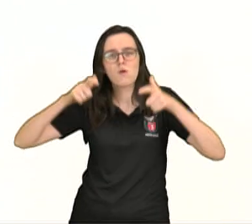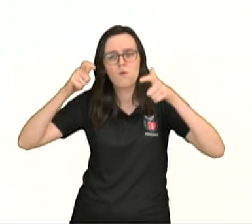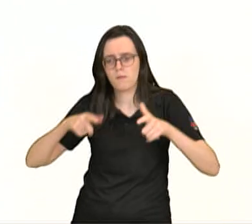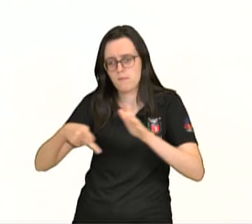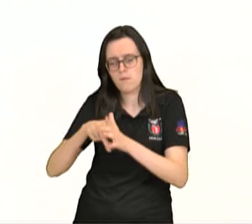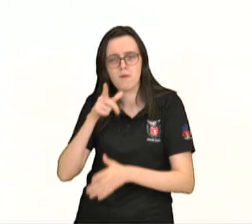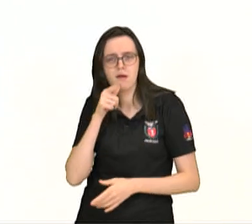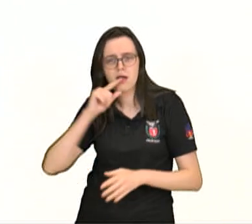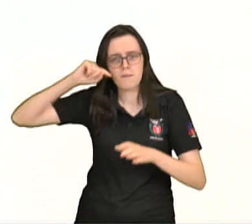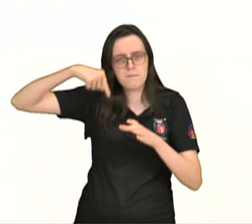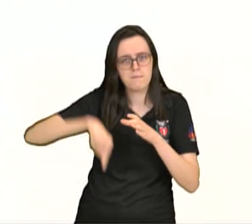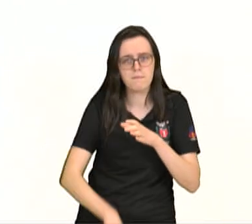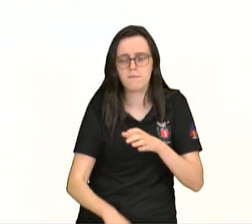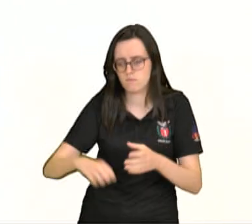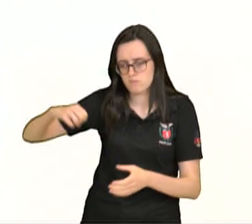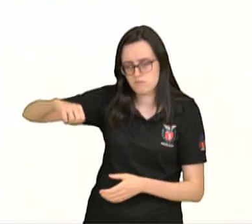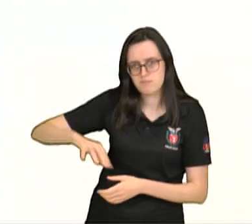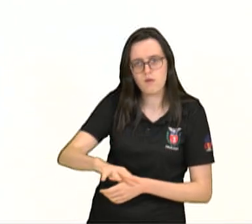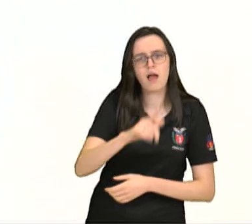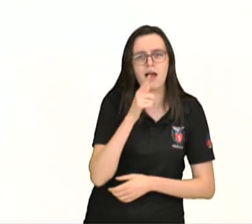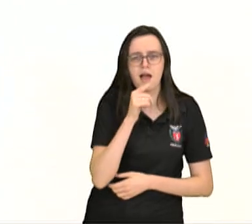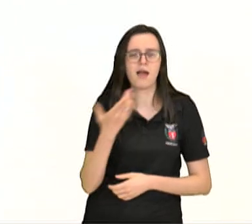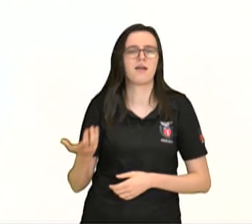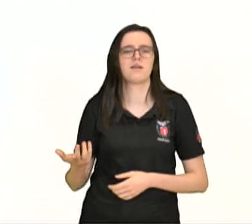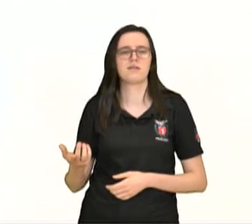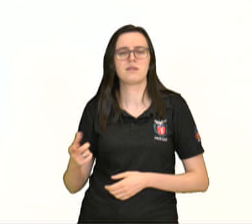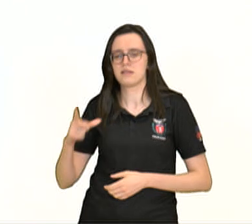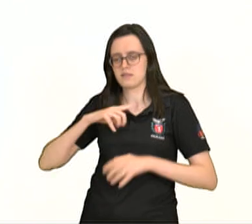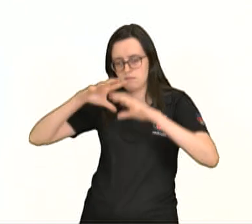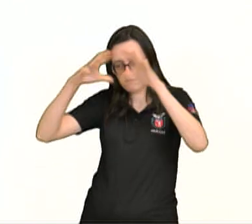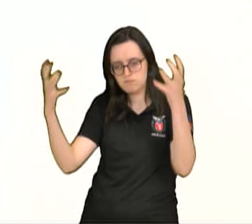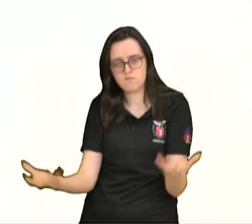de água, poço, torneira, bica d'água, aí tem